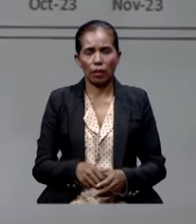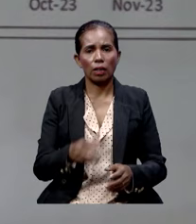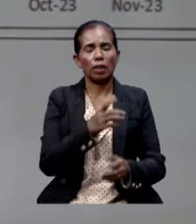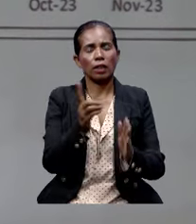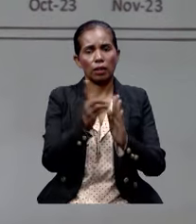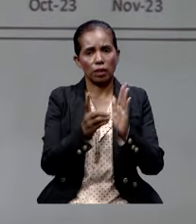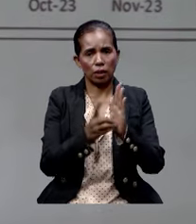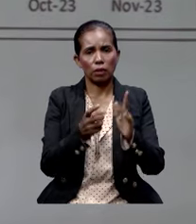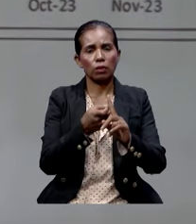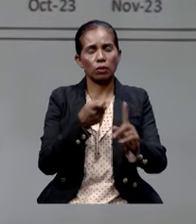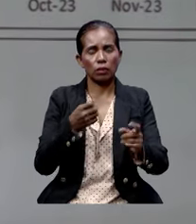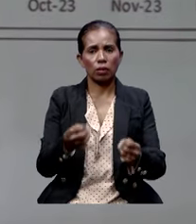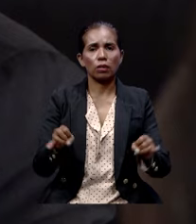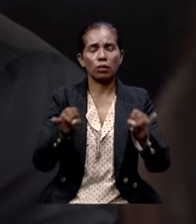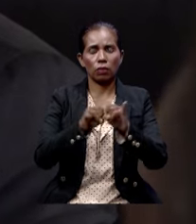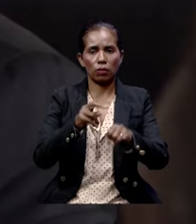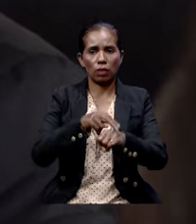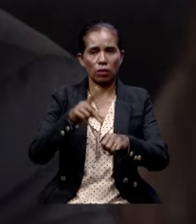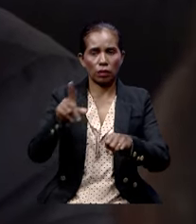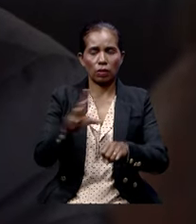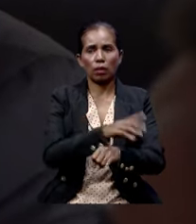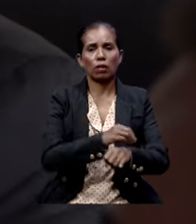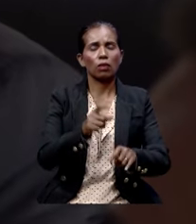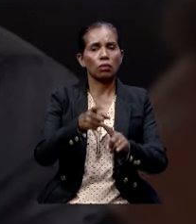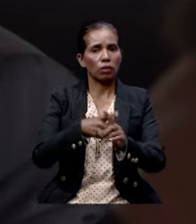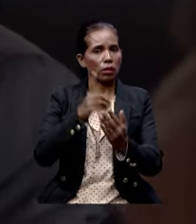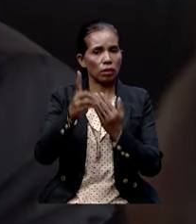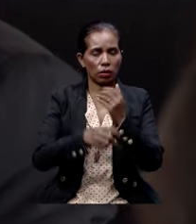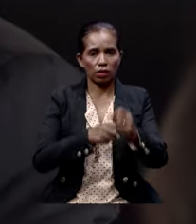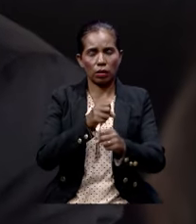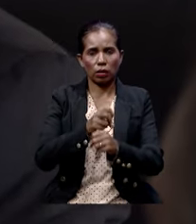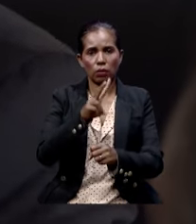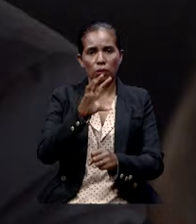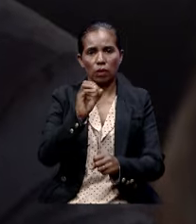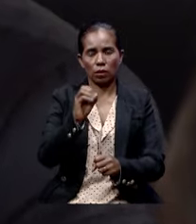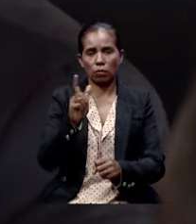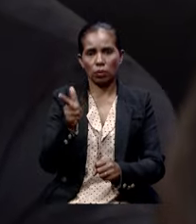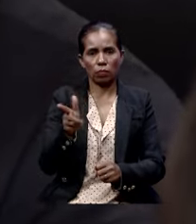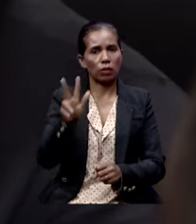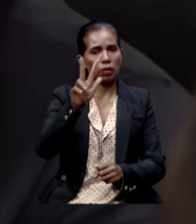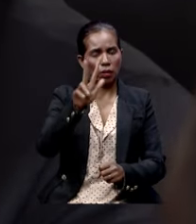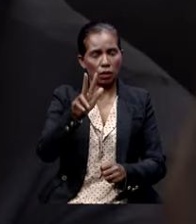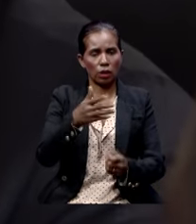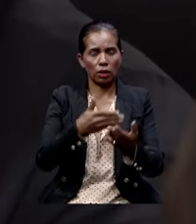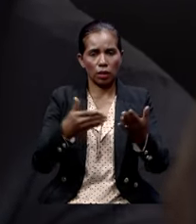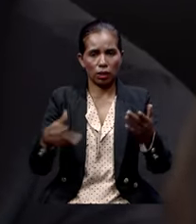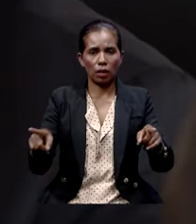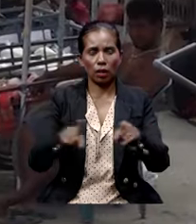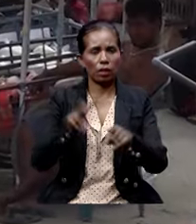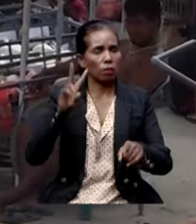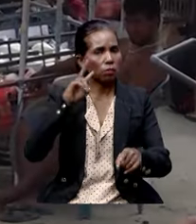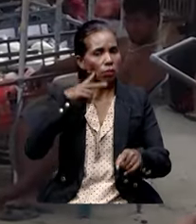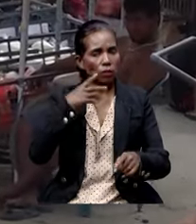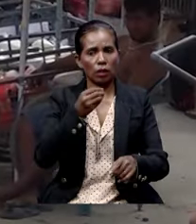Instituto Nacional de Estatística a tudo e a fula em dezembro tinarinho rural no centolo preço sa san básico hanesan modo no